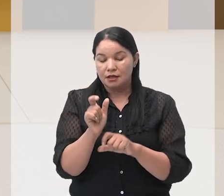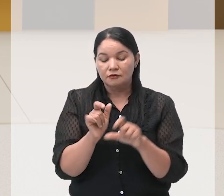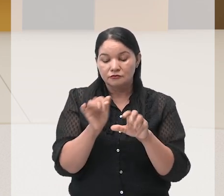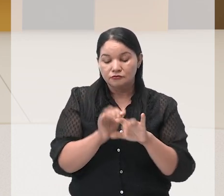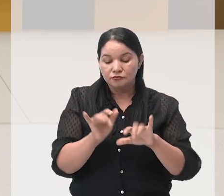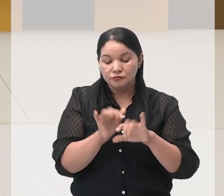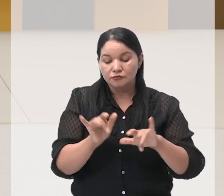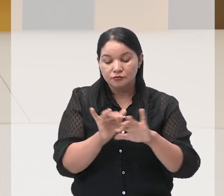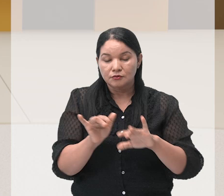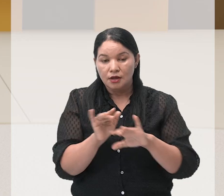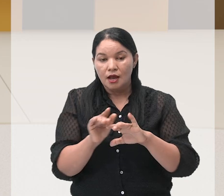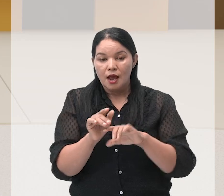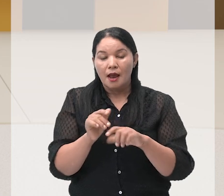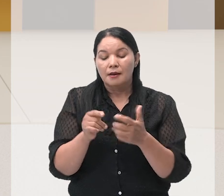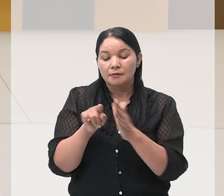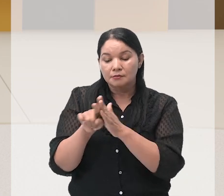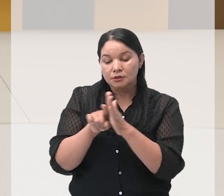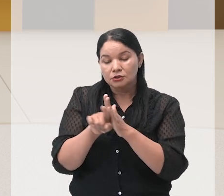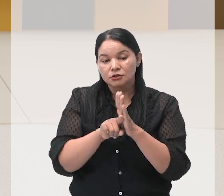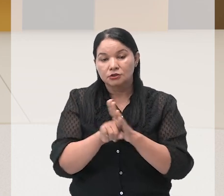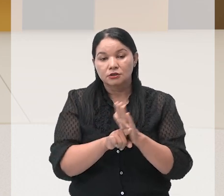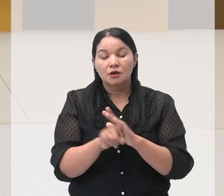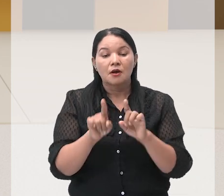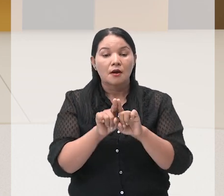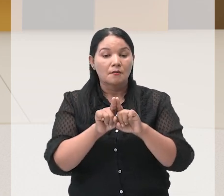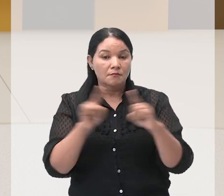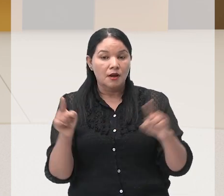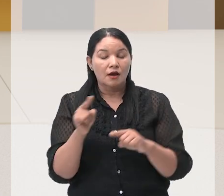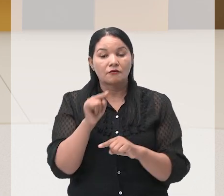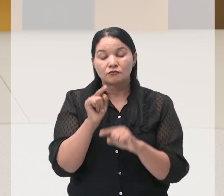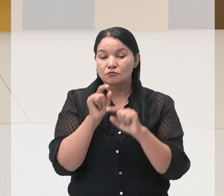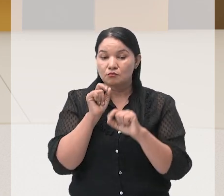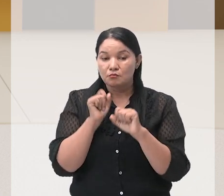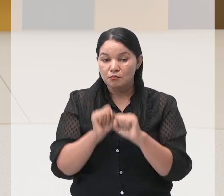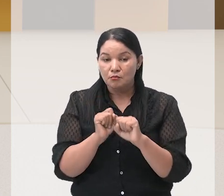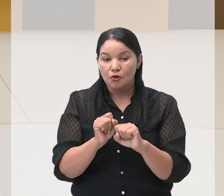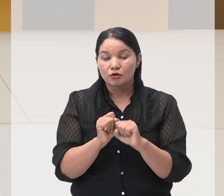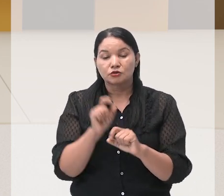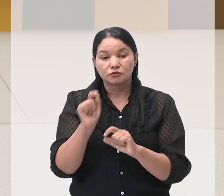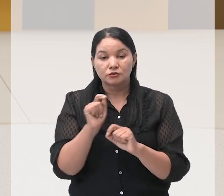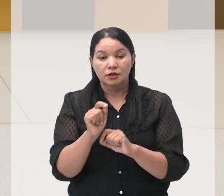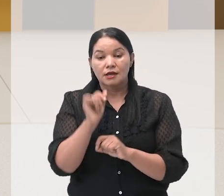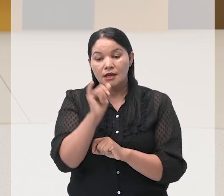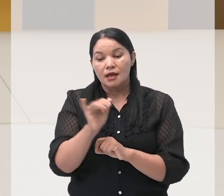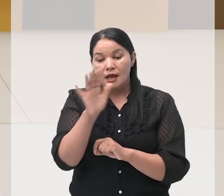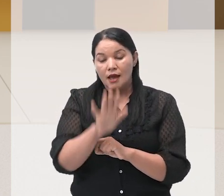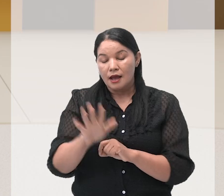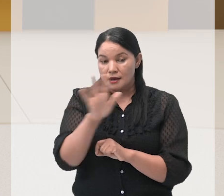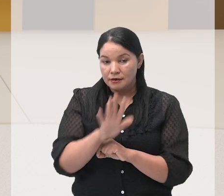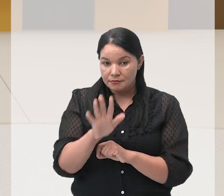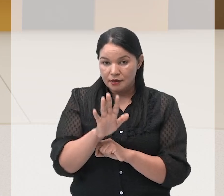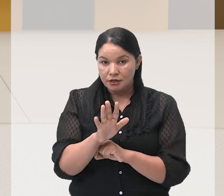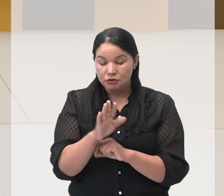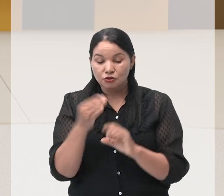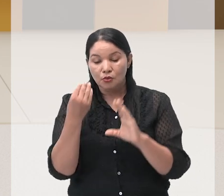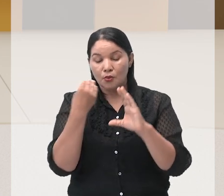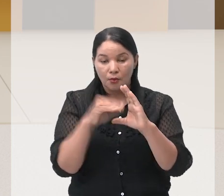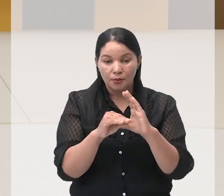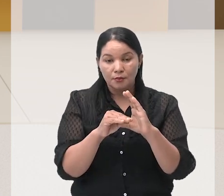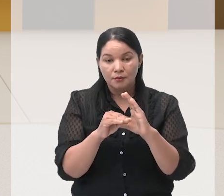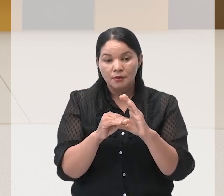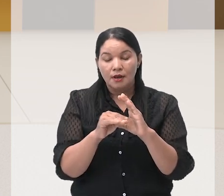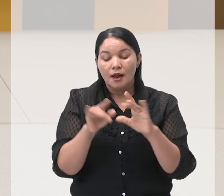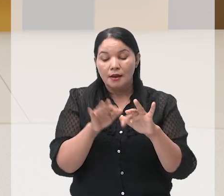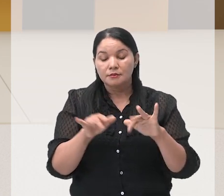imagem. Você não vai colocar a palavra-chave, você vai colocar a imagem no campo para você